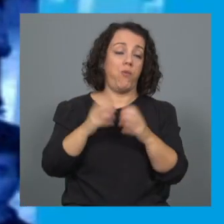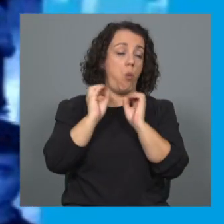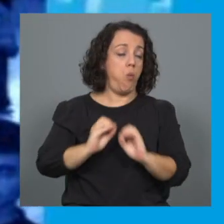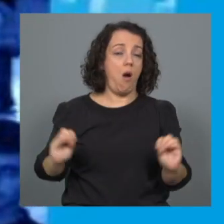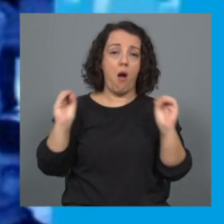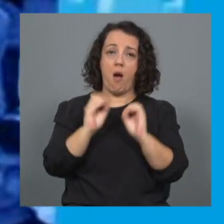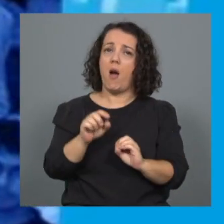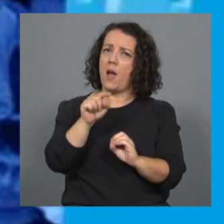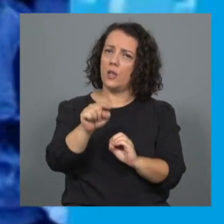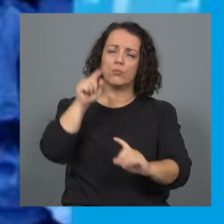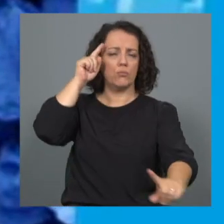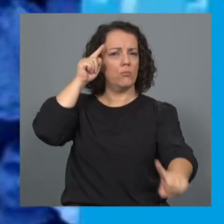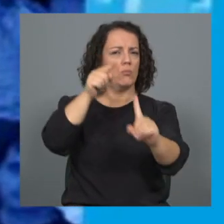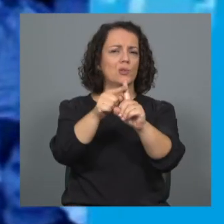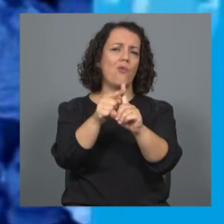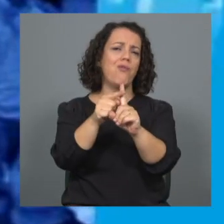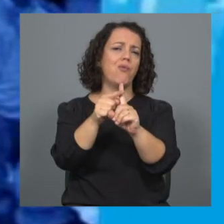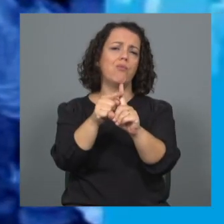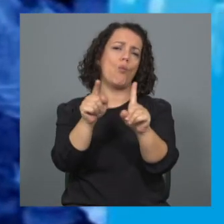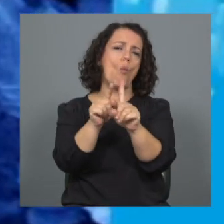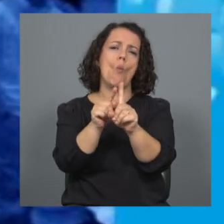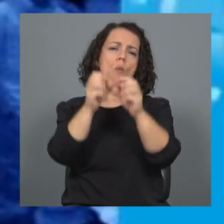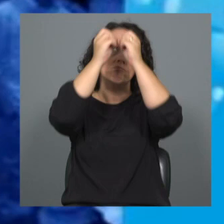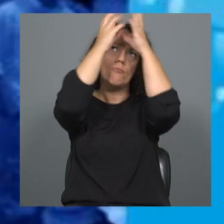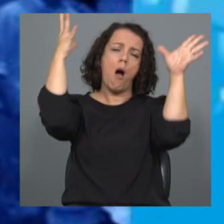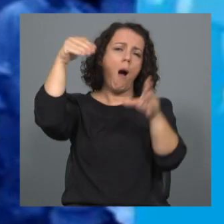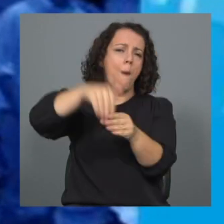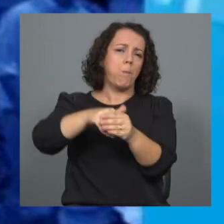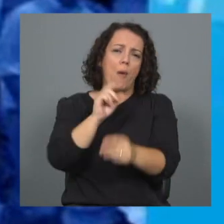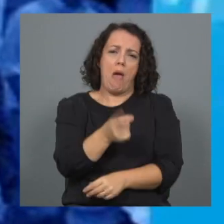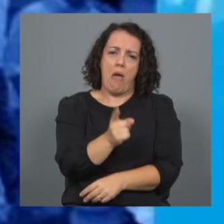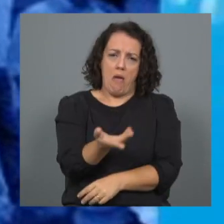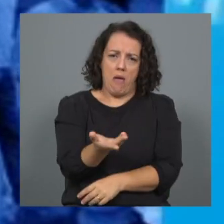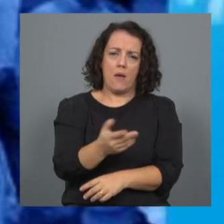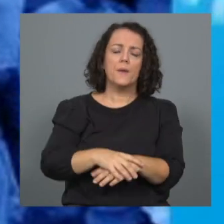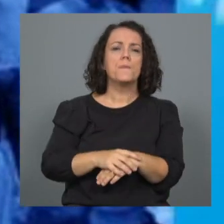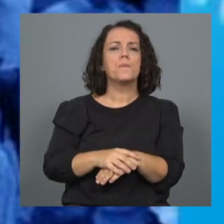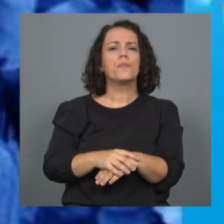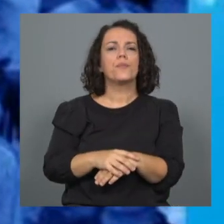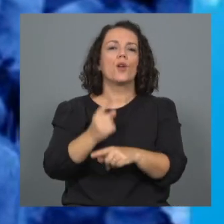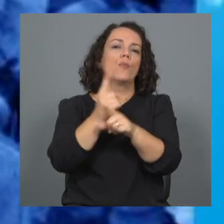é um pano de fundo que está implícito neste nosso encontro, porque obviamente